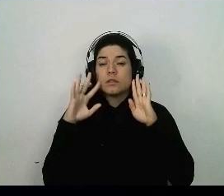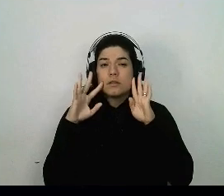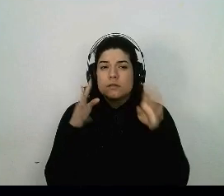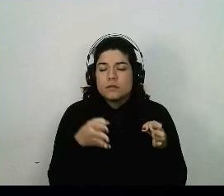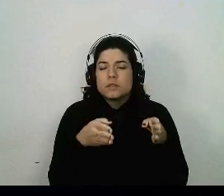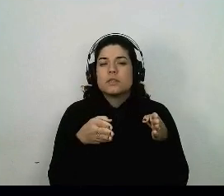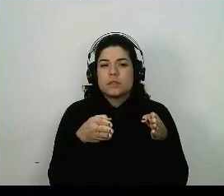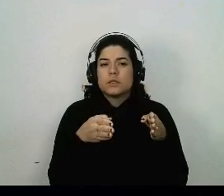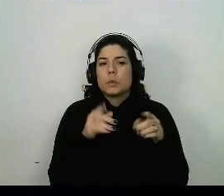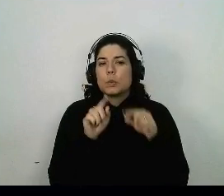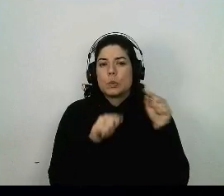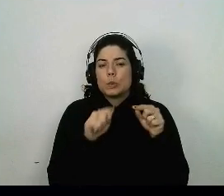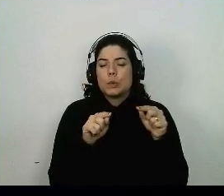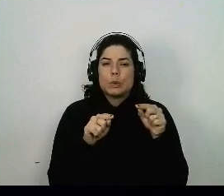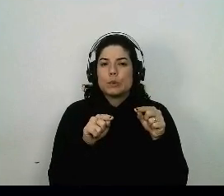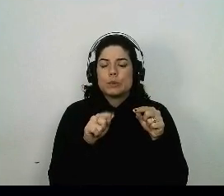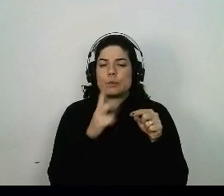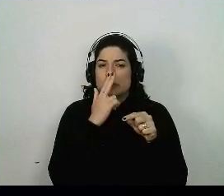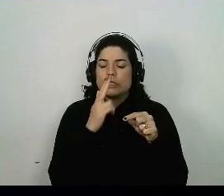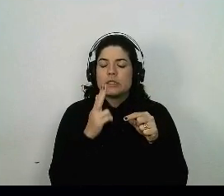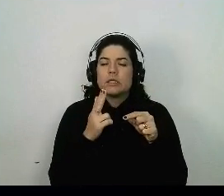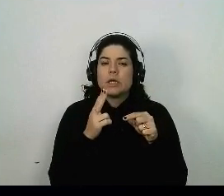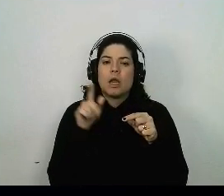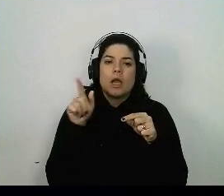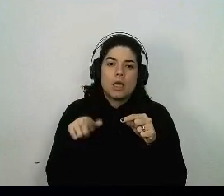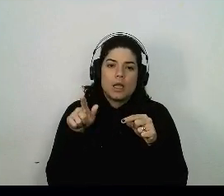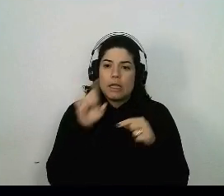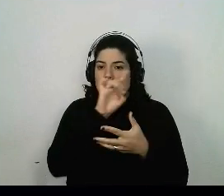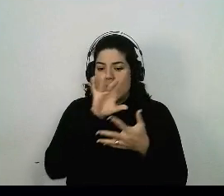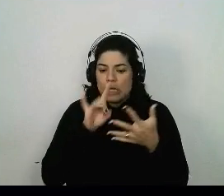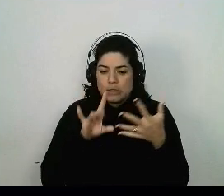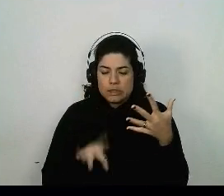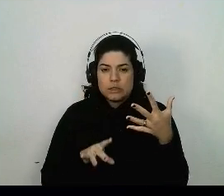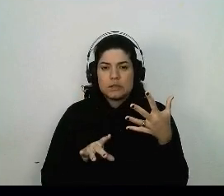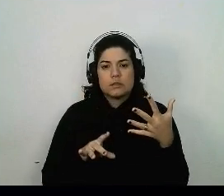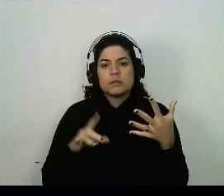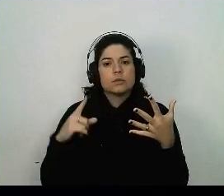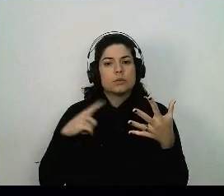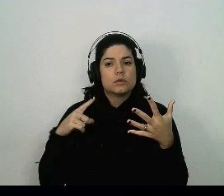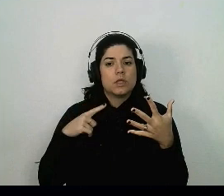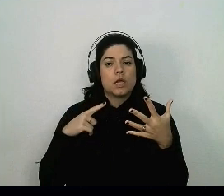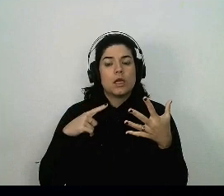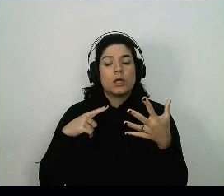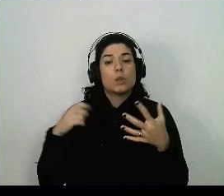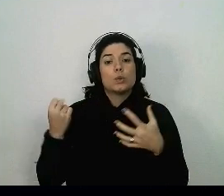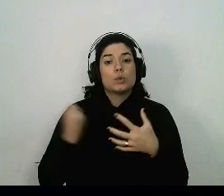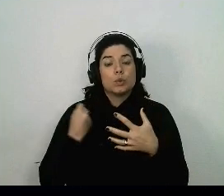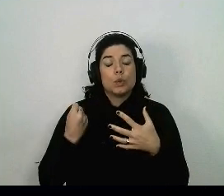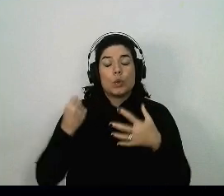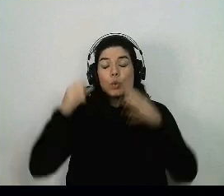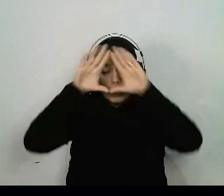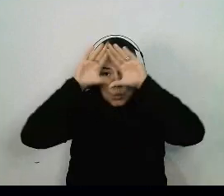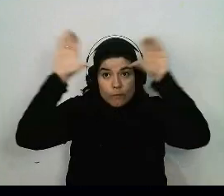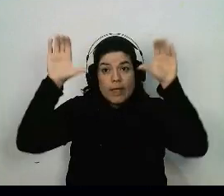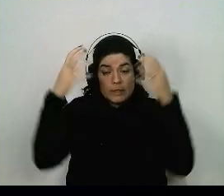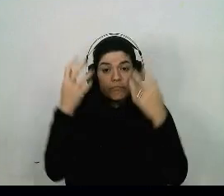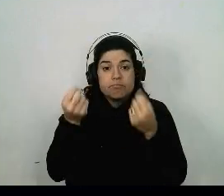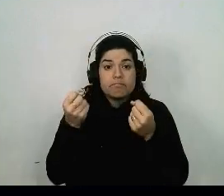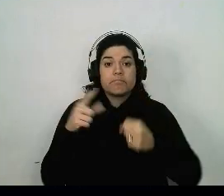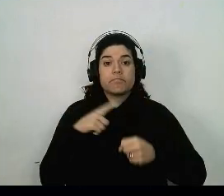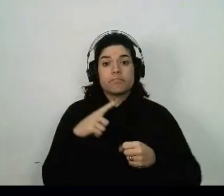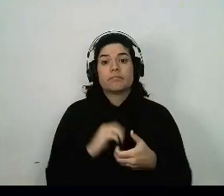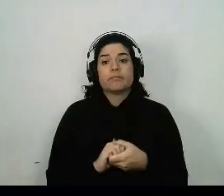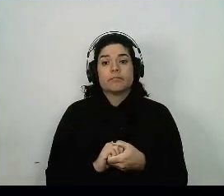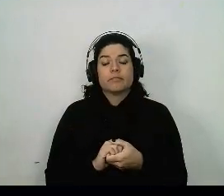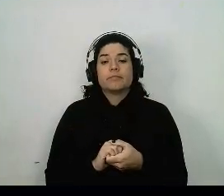Tirando essa implementação de cada provedor de adoção de nuvem. Então, basicamente, a gente tem esses dois grandes frameworks